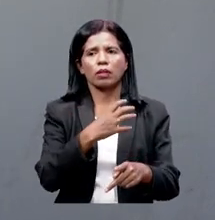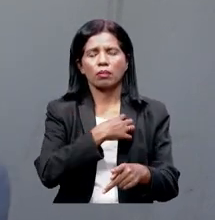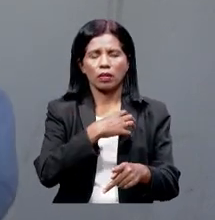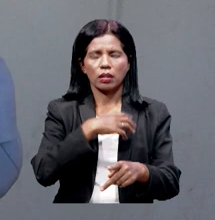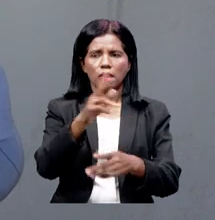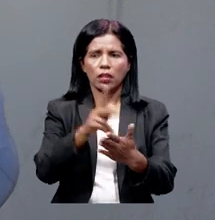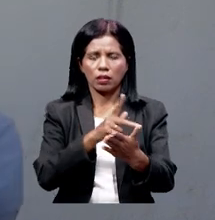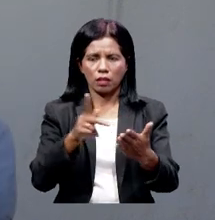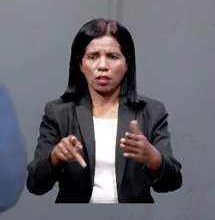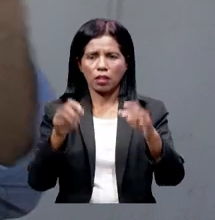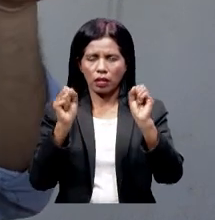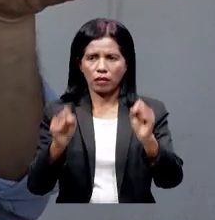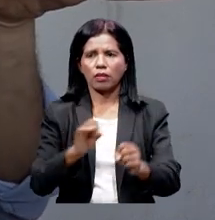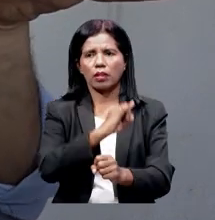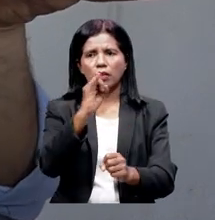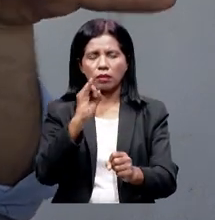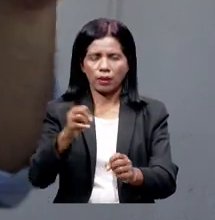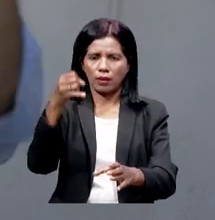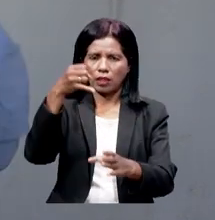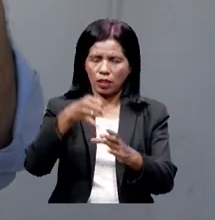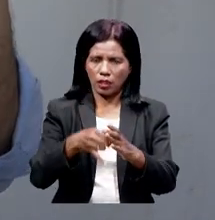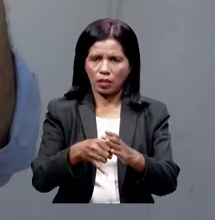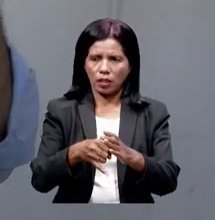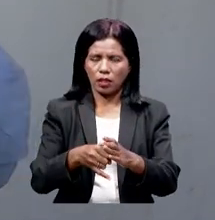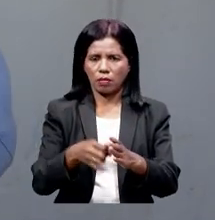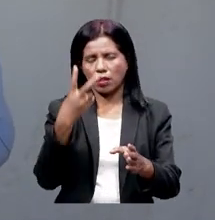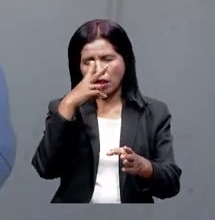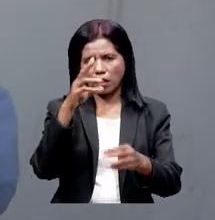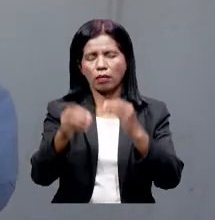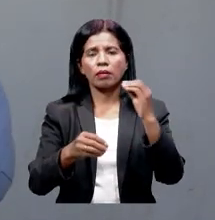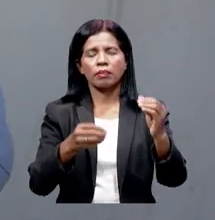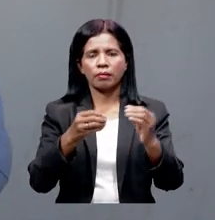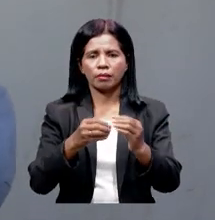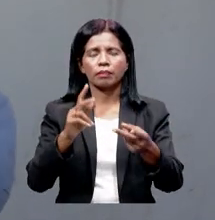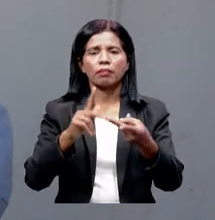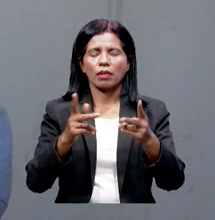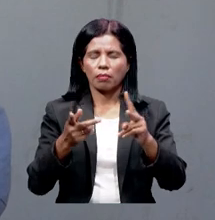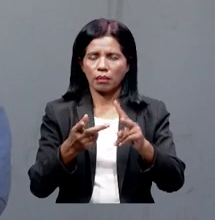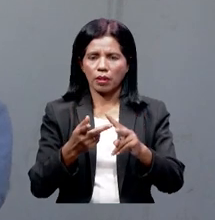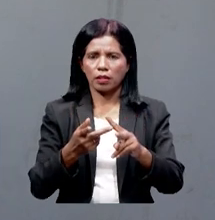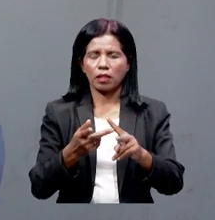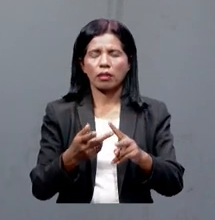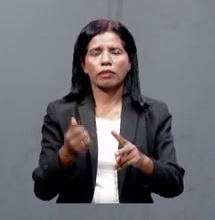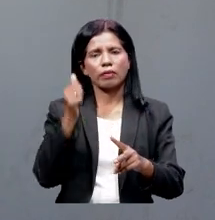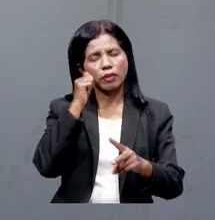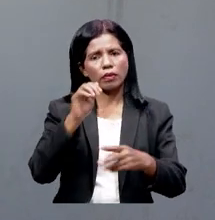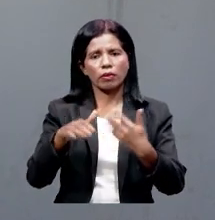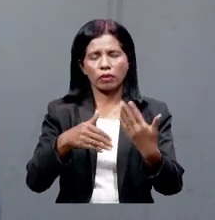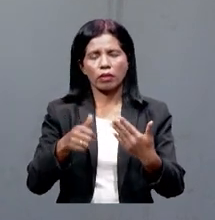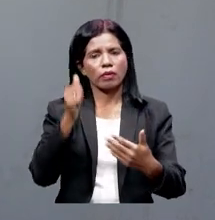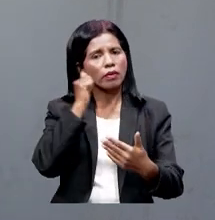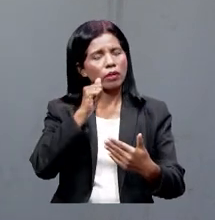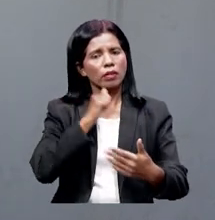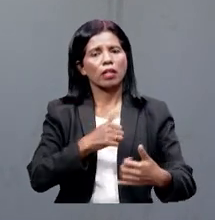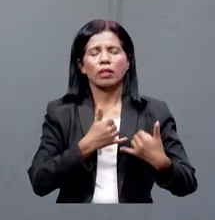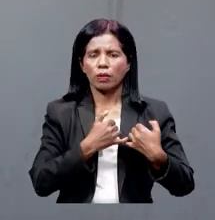criminal para investiga klian liutan para descobre parceiro fetonia para bele lurisira